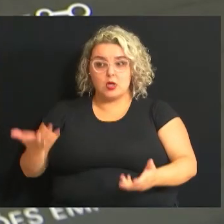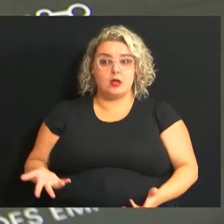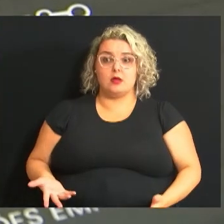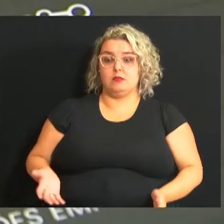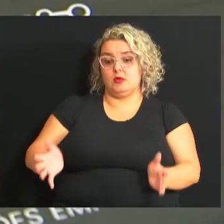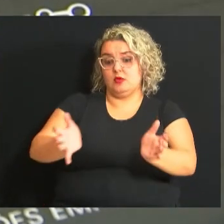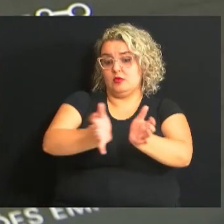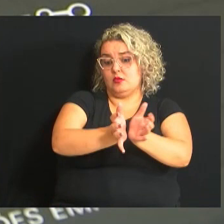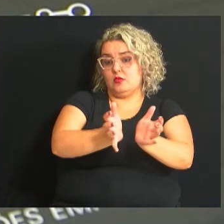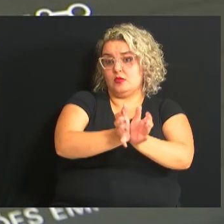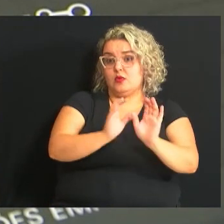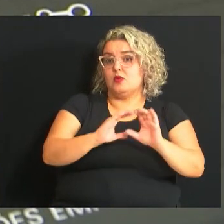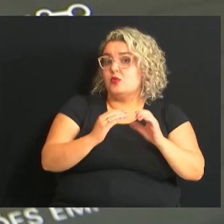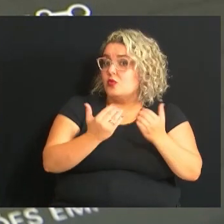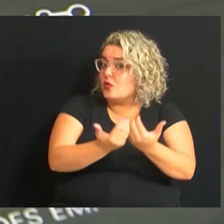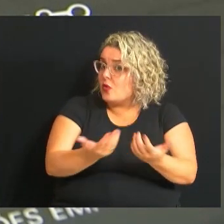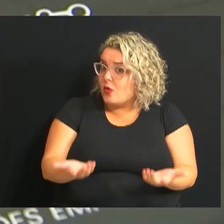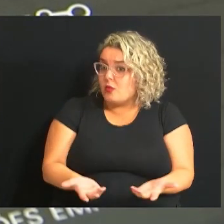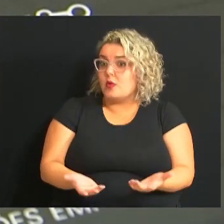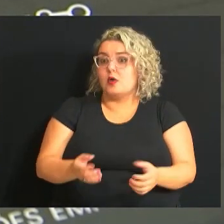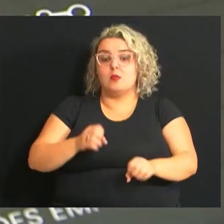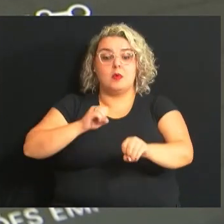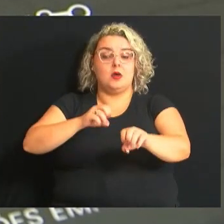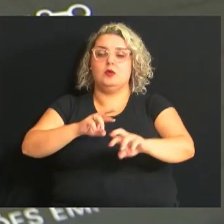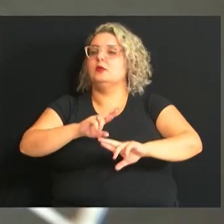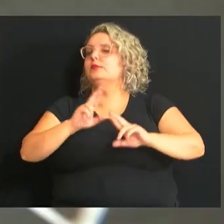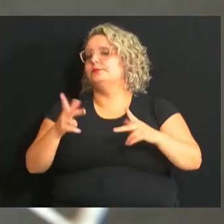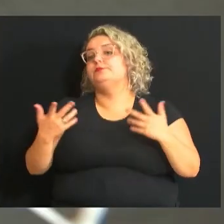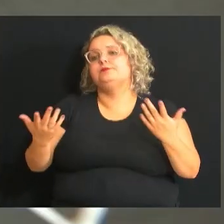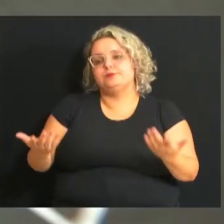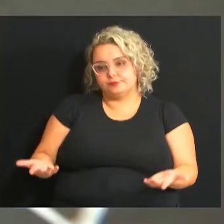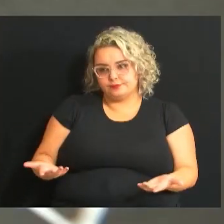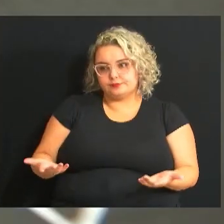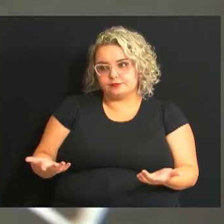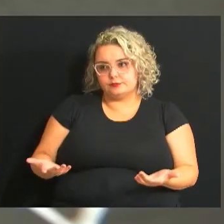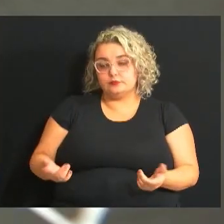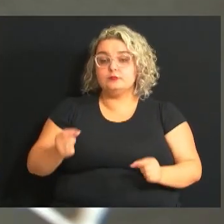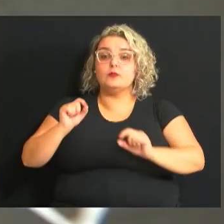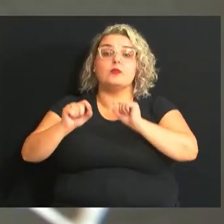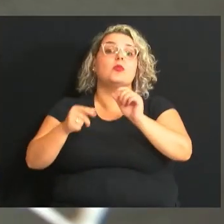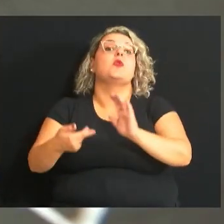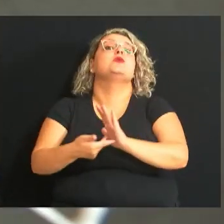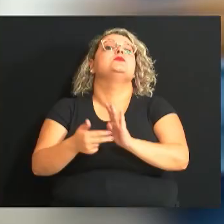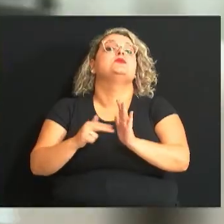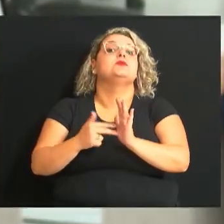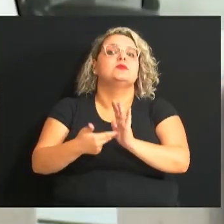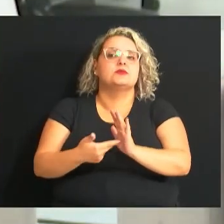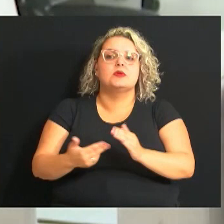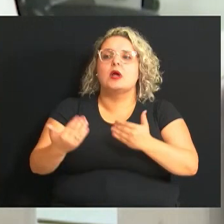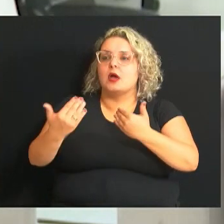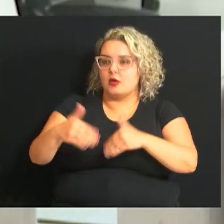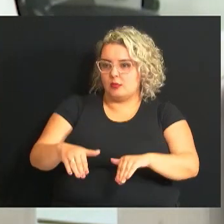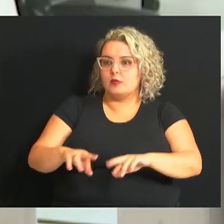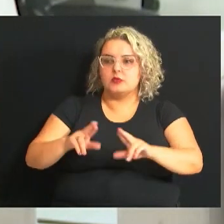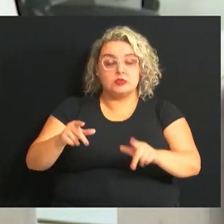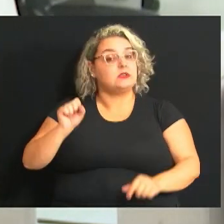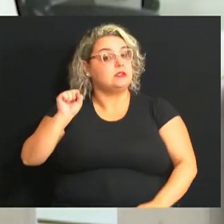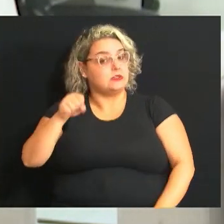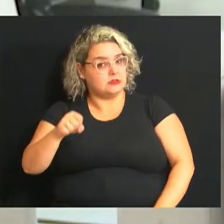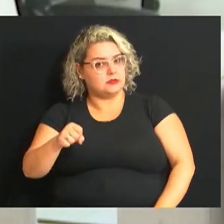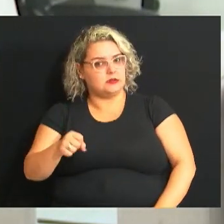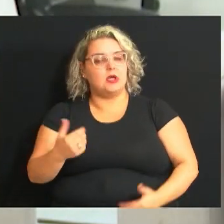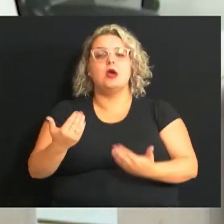de educação bem diferenciado. Agora, o que isso significa? Significa que é uma prova diferente? Sim. Significa que é uma prova